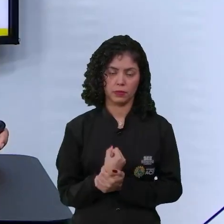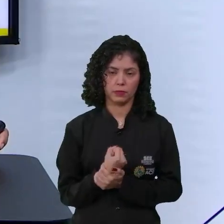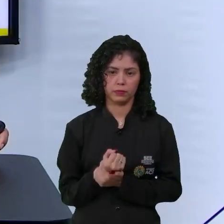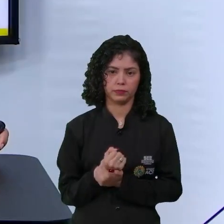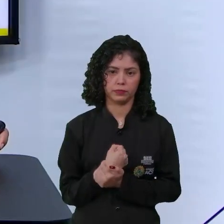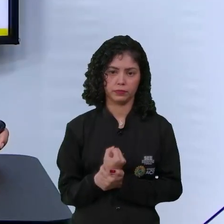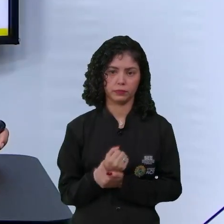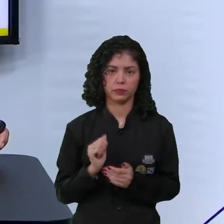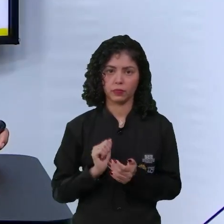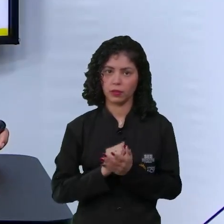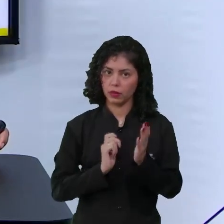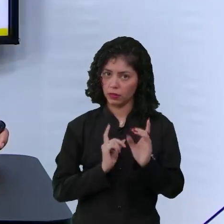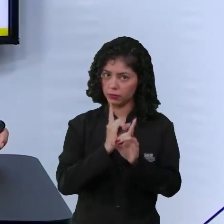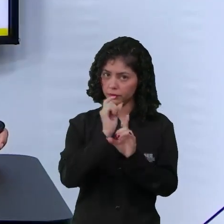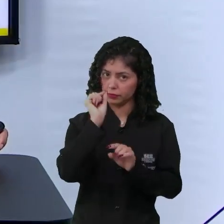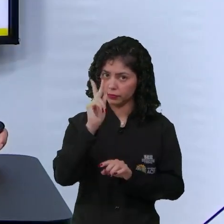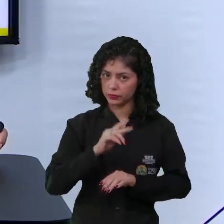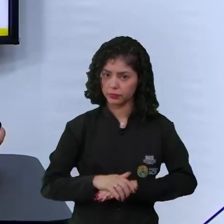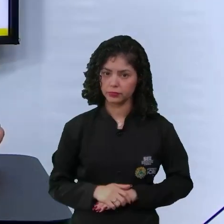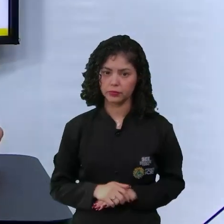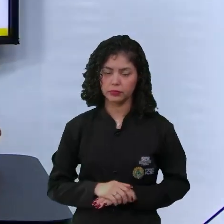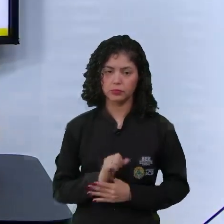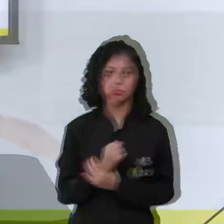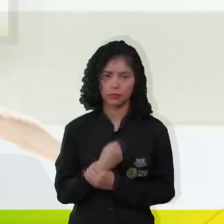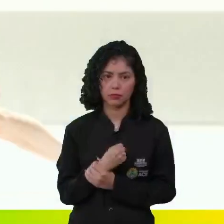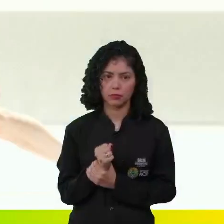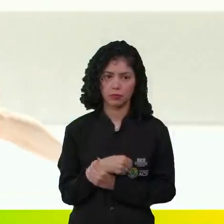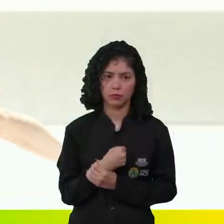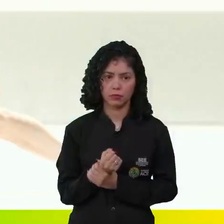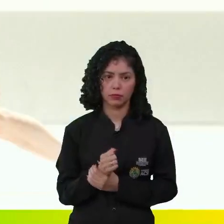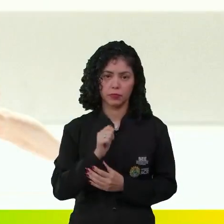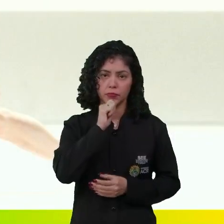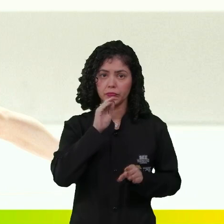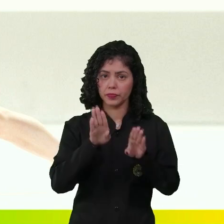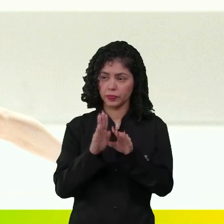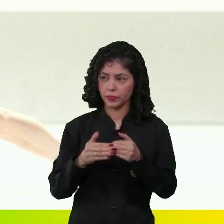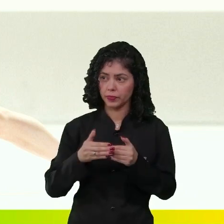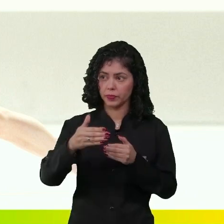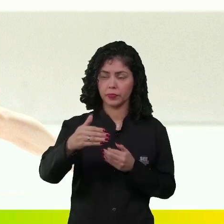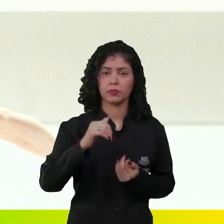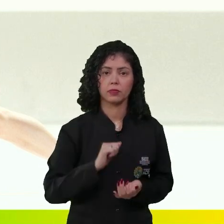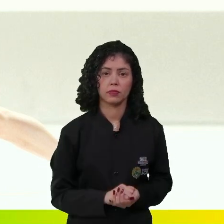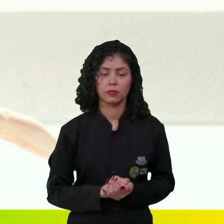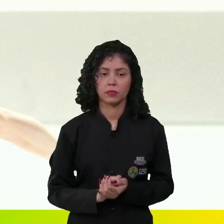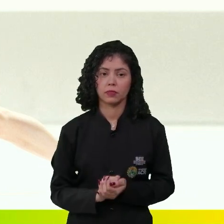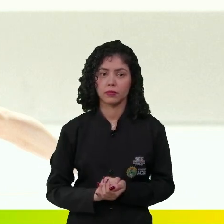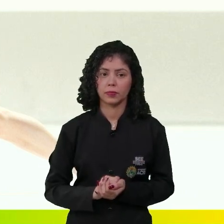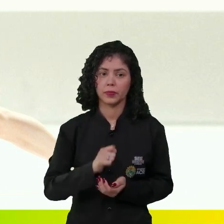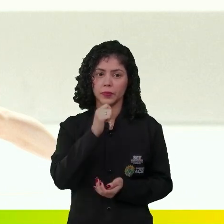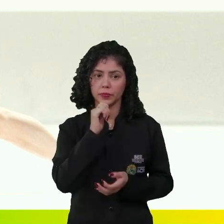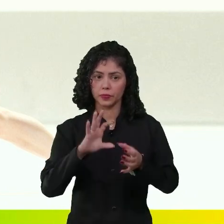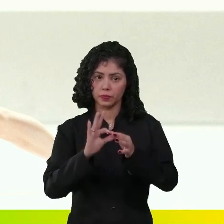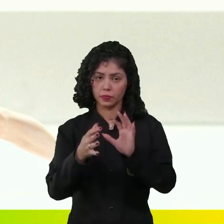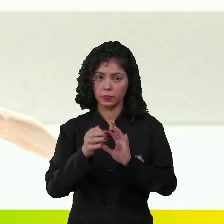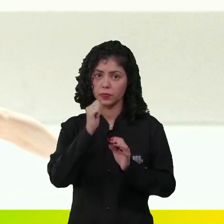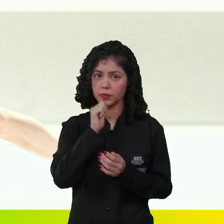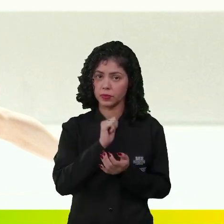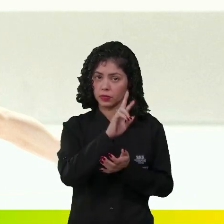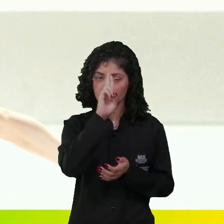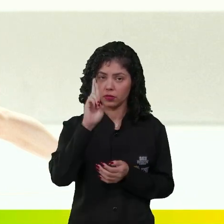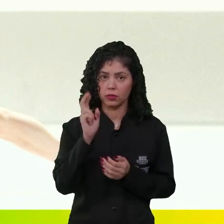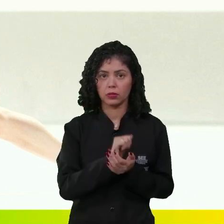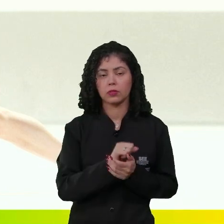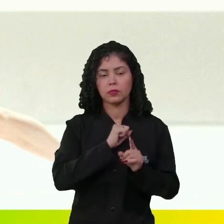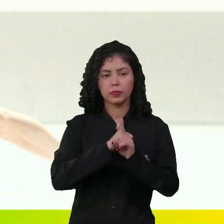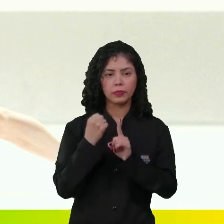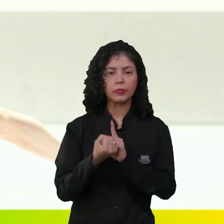é identificado, ok? Avançando. Então aqui, ó. Sensível aos contextos históricos e sociais,